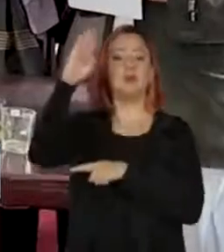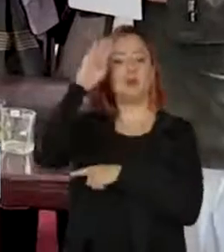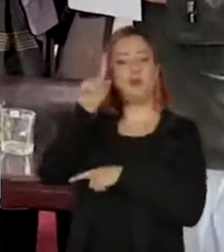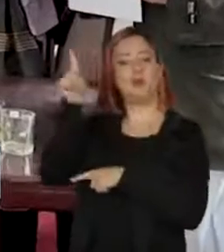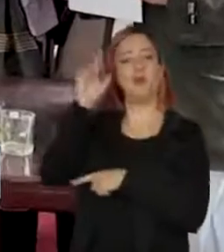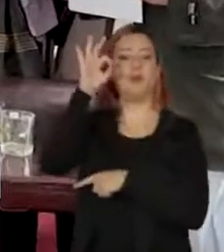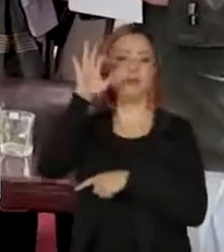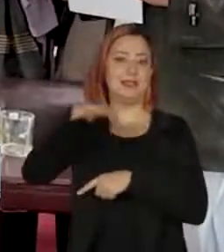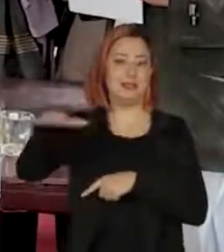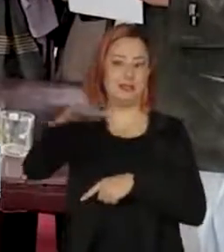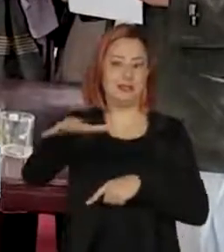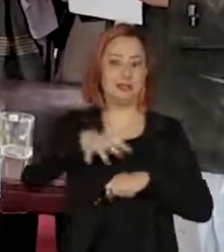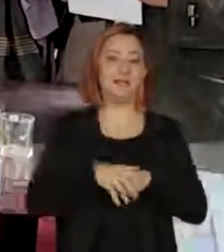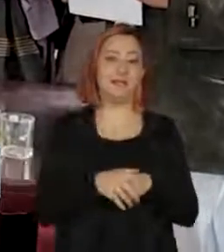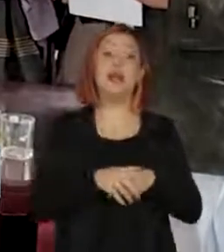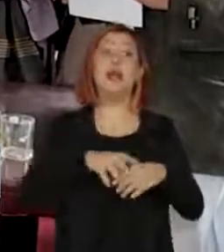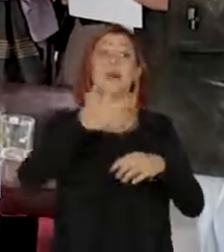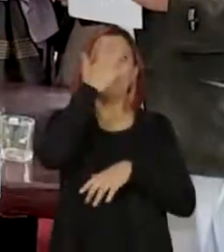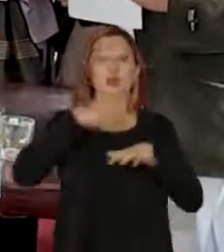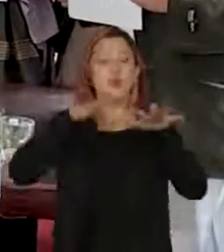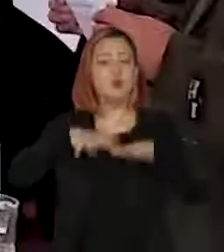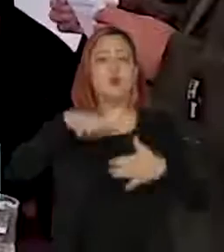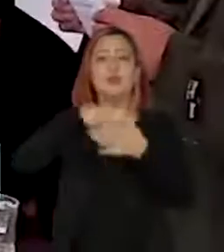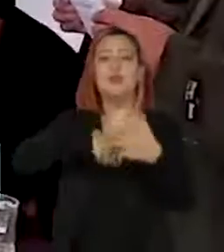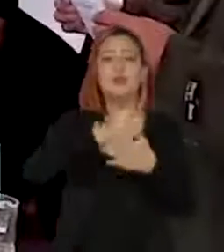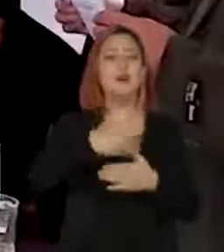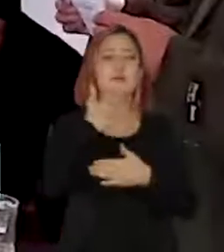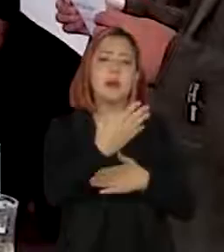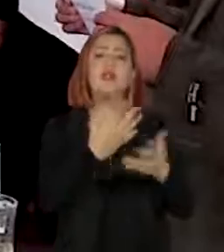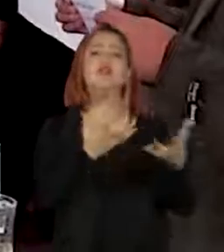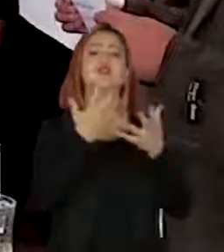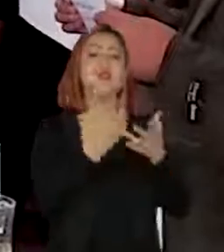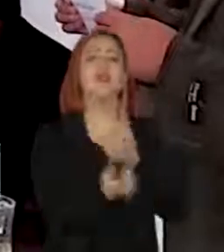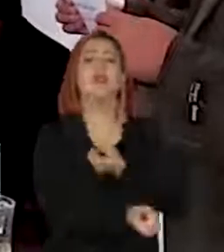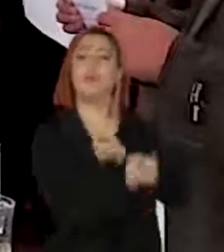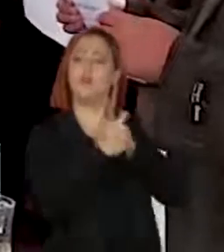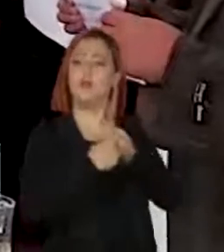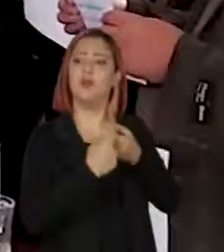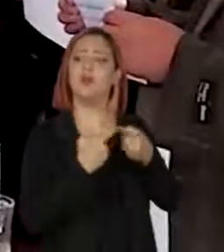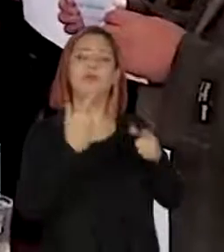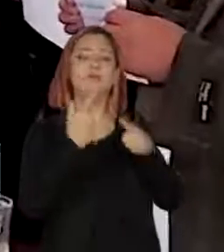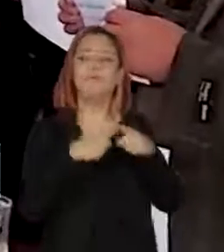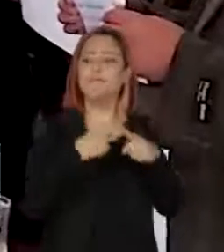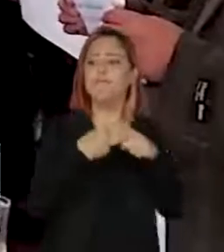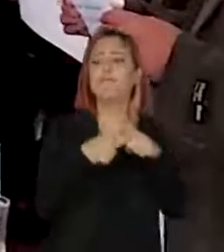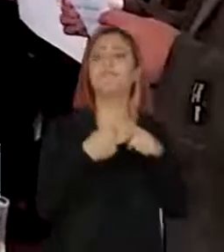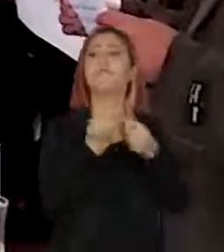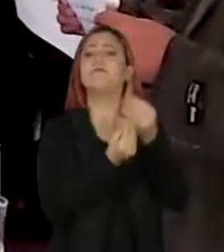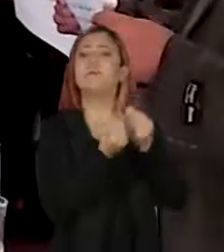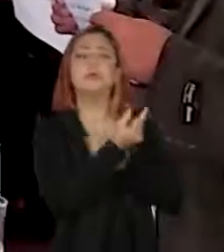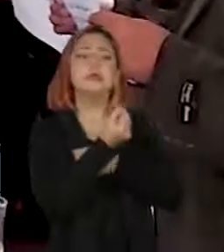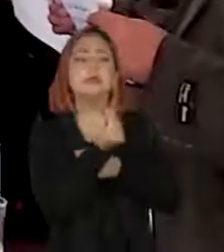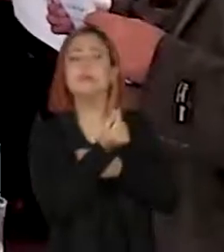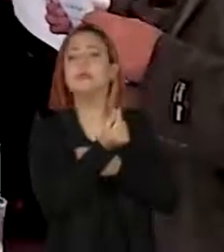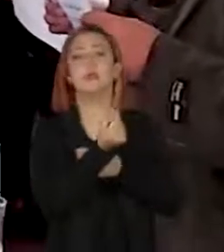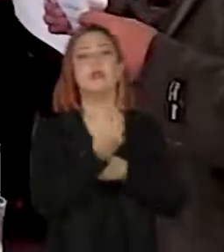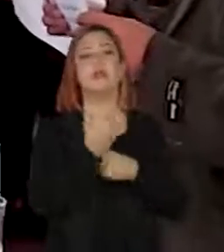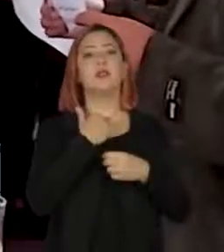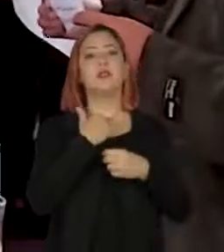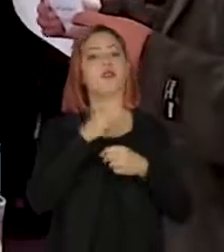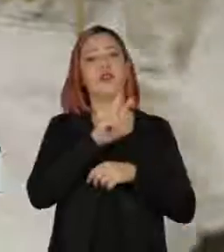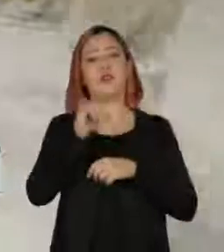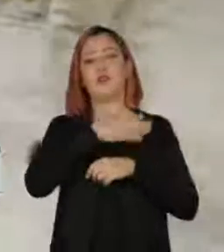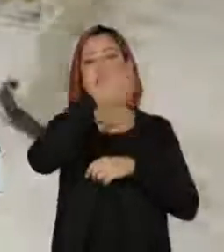militantes do grupo pedem ressarcimento do Reino Unido pelos crimes assumidos por Harry e disseram que isso não será